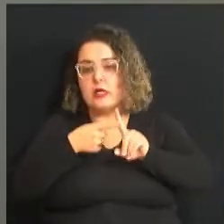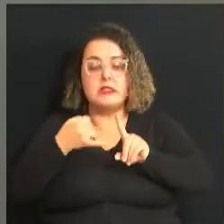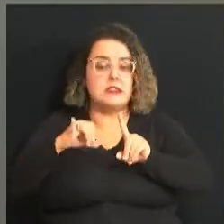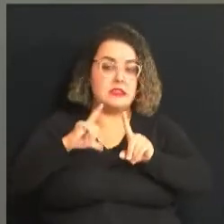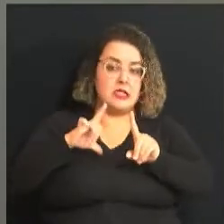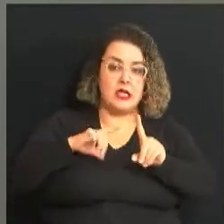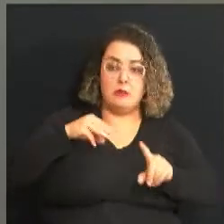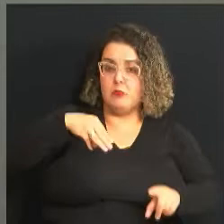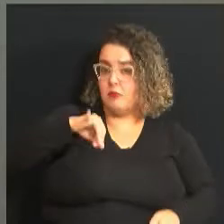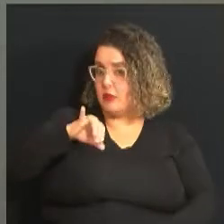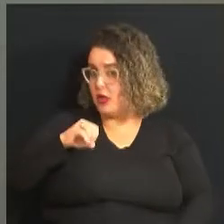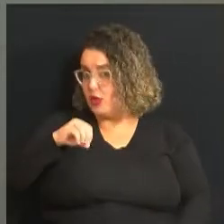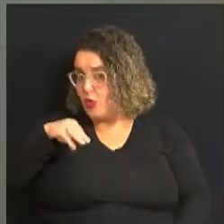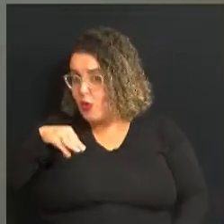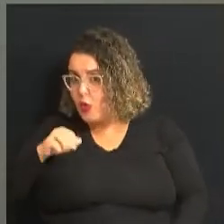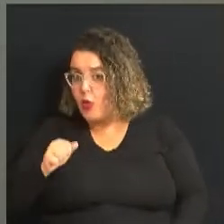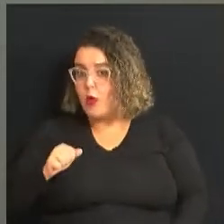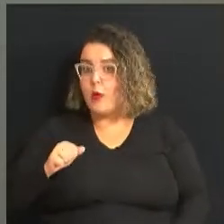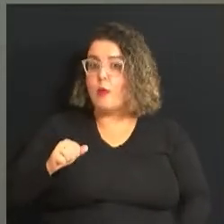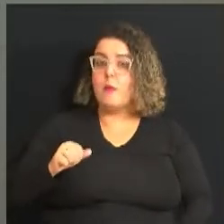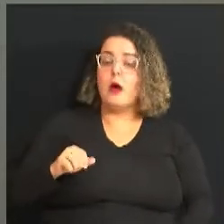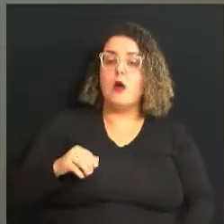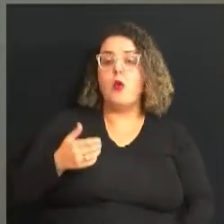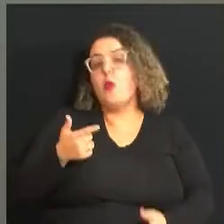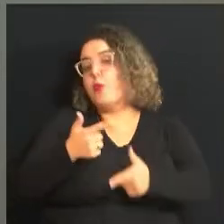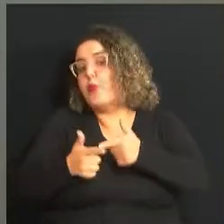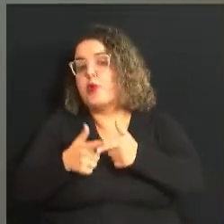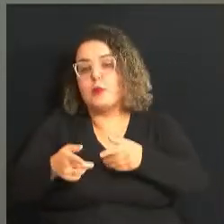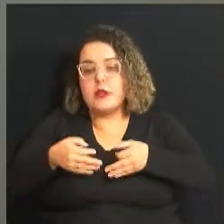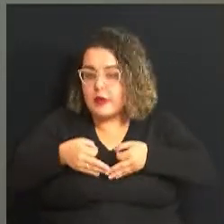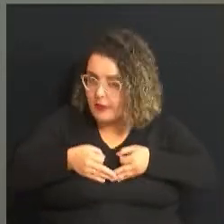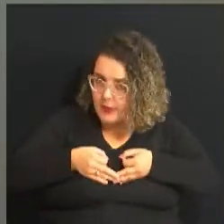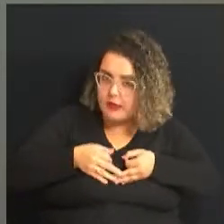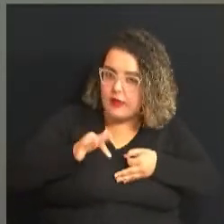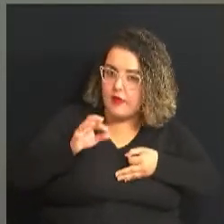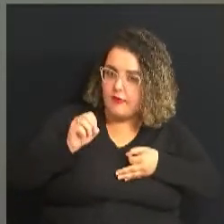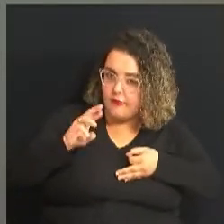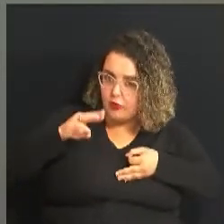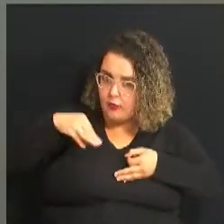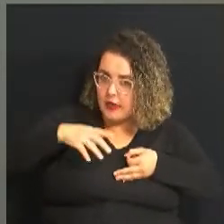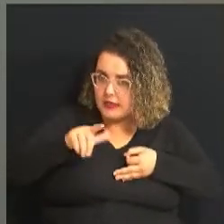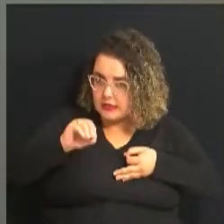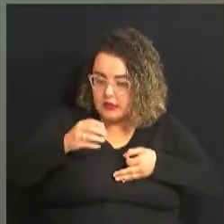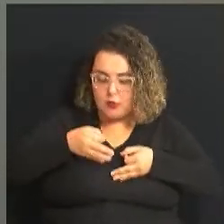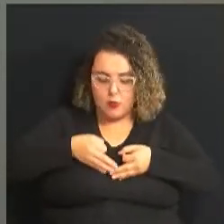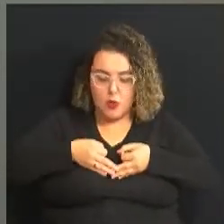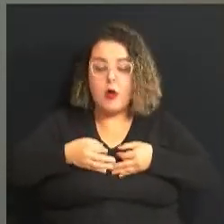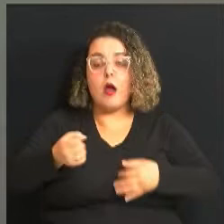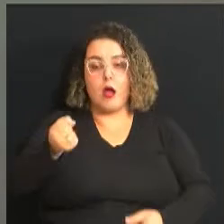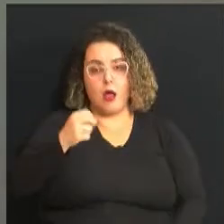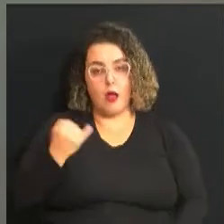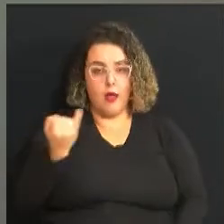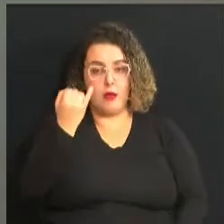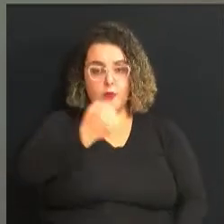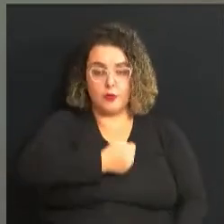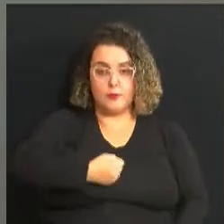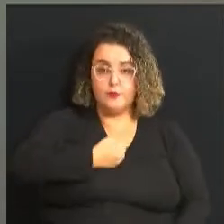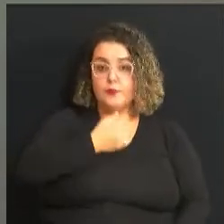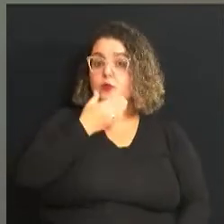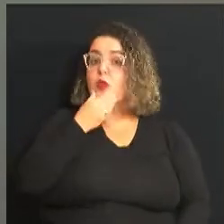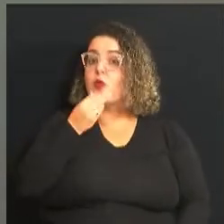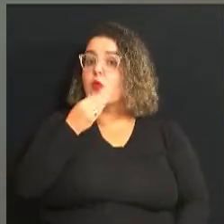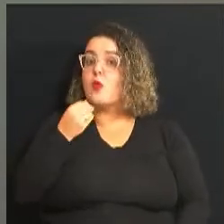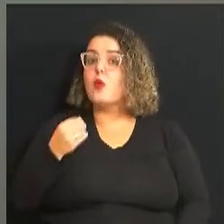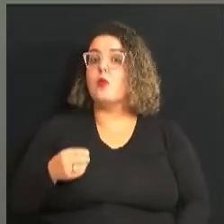alguma malformação uterina. Então, também é importante fazer ultrassom. No homem, o